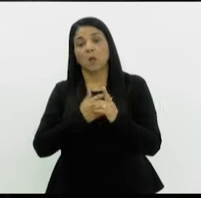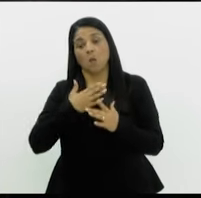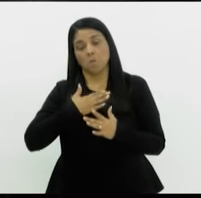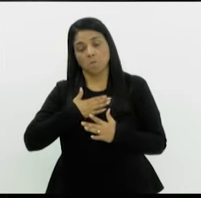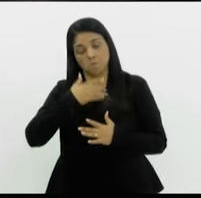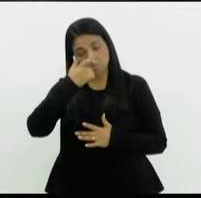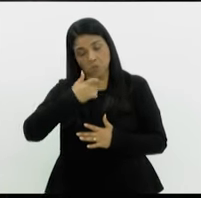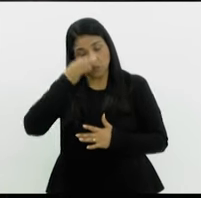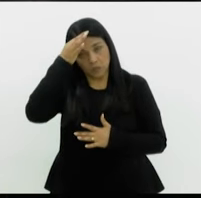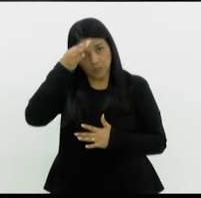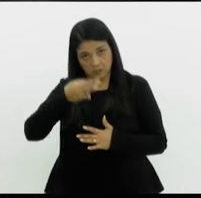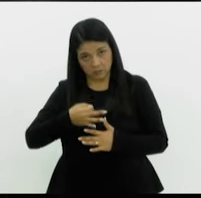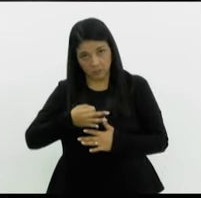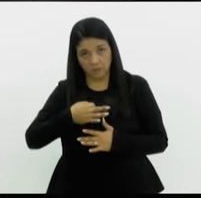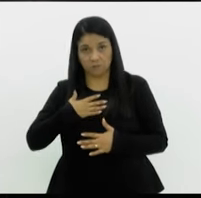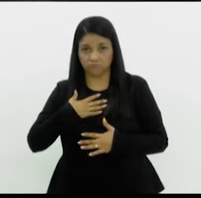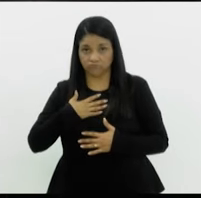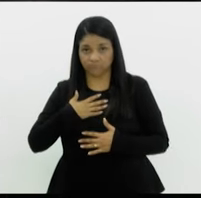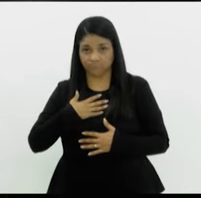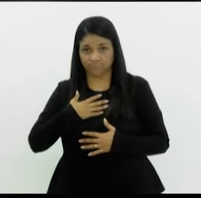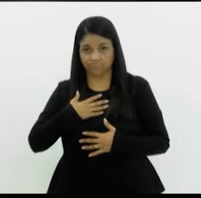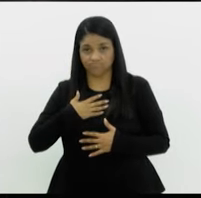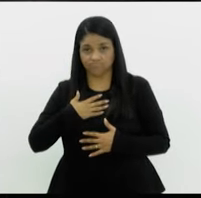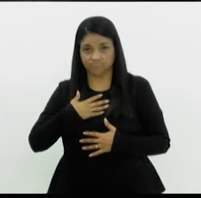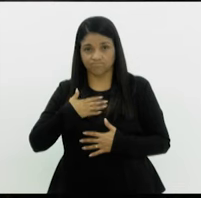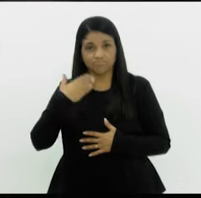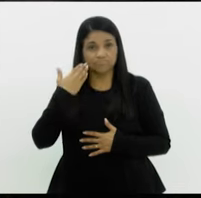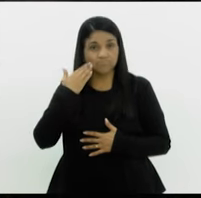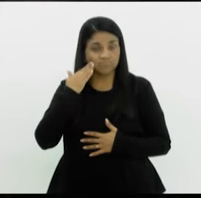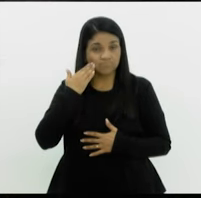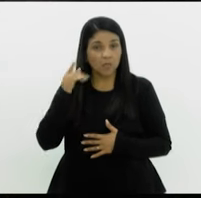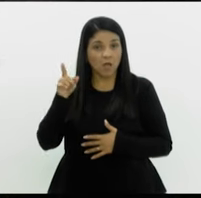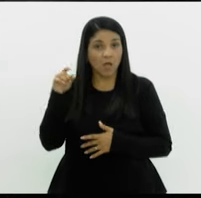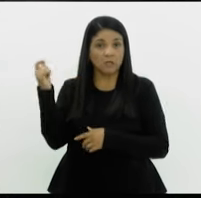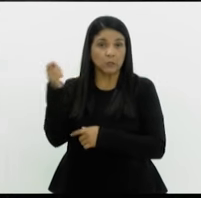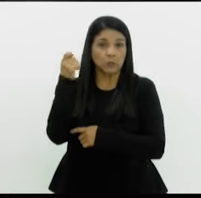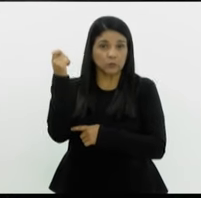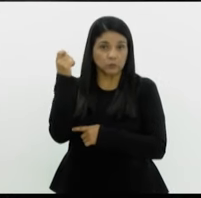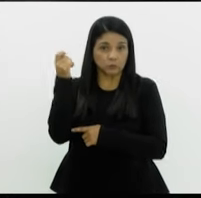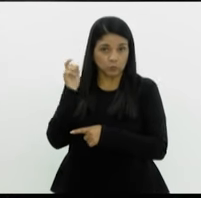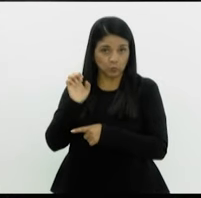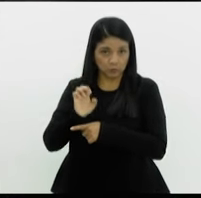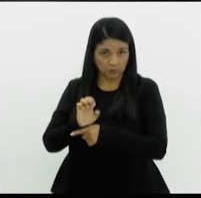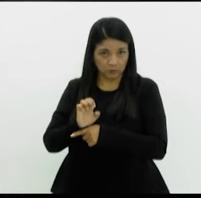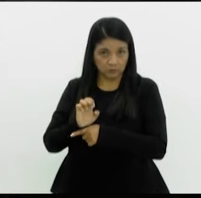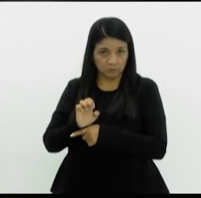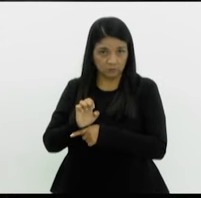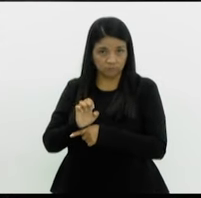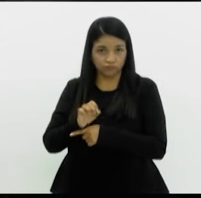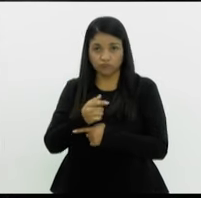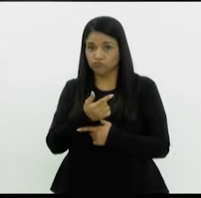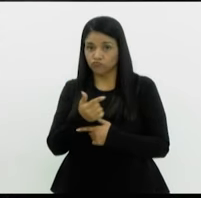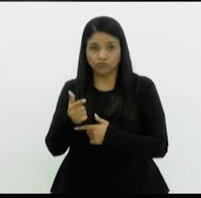entendimento, vide o caso do Rio Grande do Sul, não tinha que ter